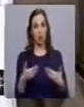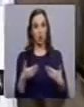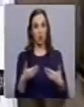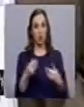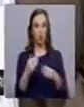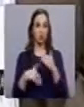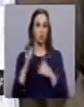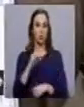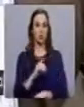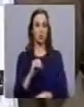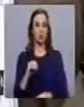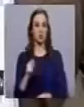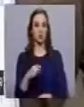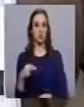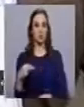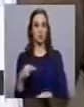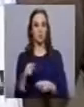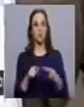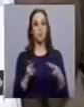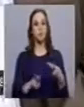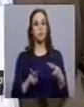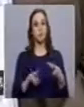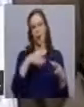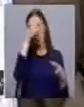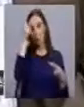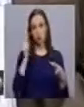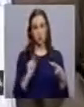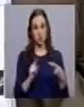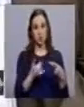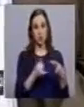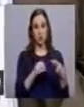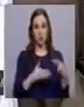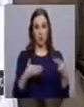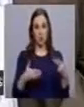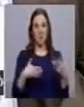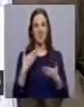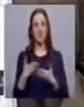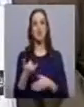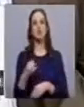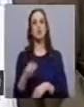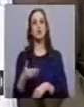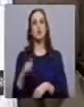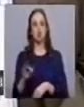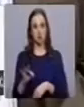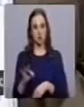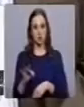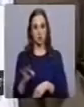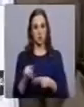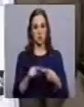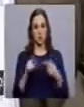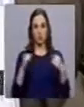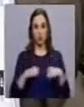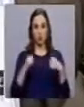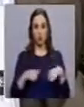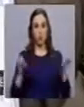muito superior a 600 euros. Em segundo lugar, não nos podemos esquecer que entre 2011 e 2014, pela não concretização do acordo